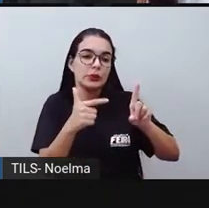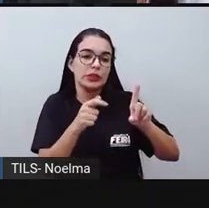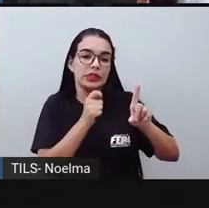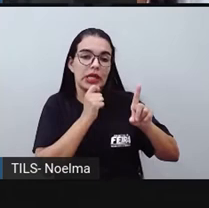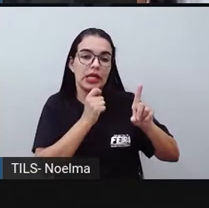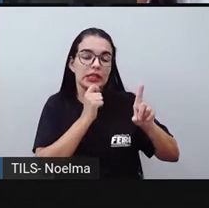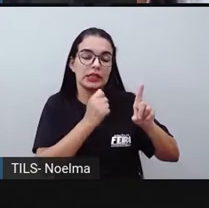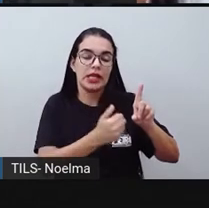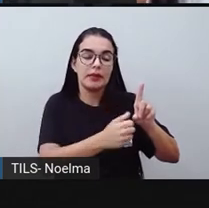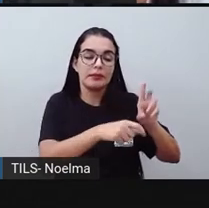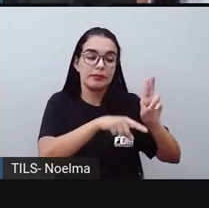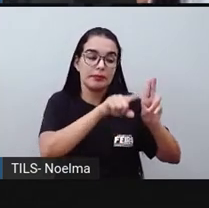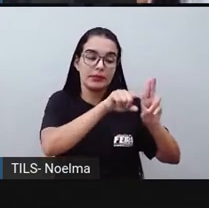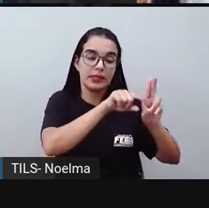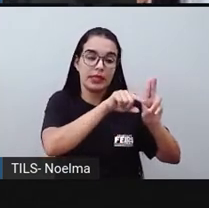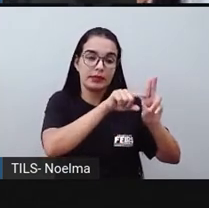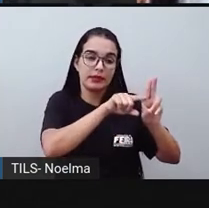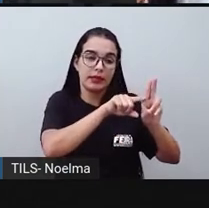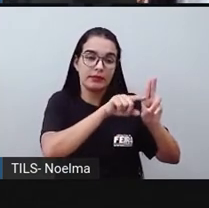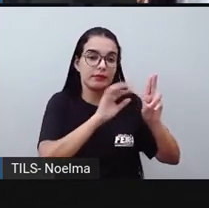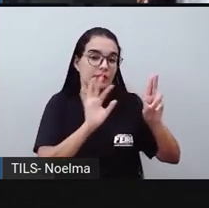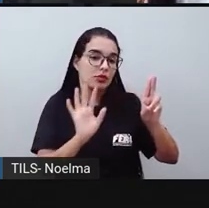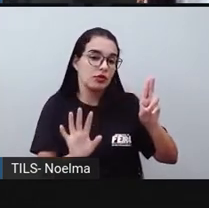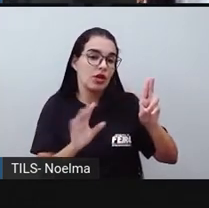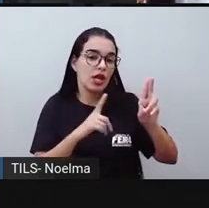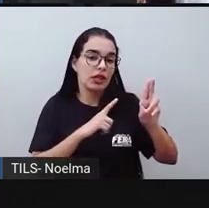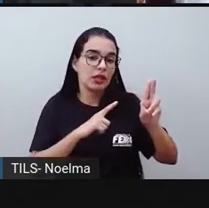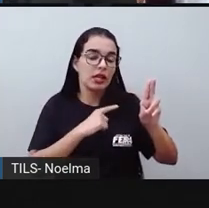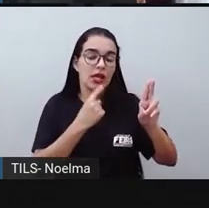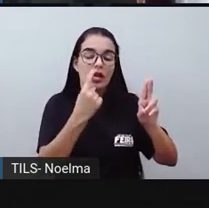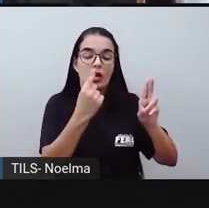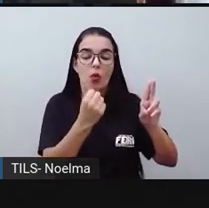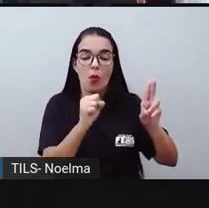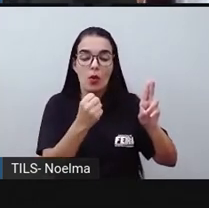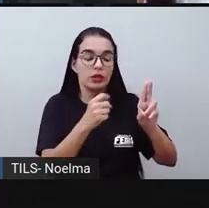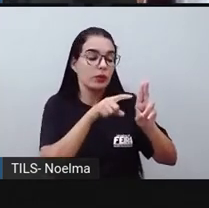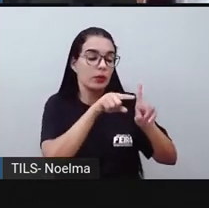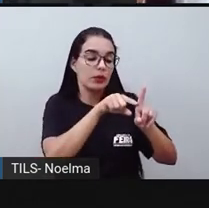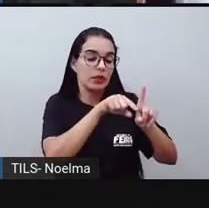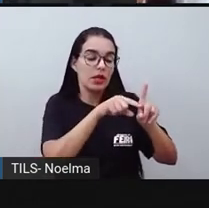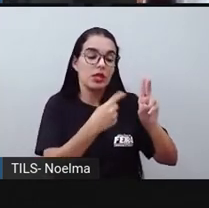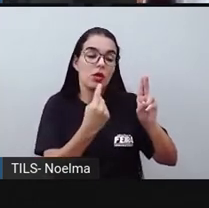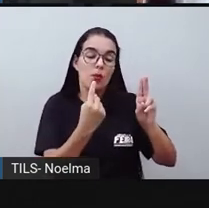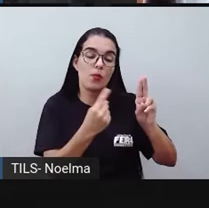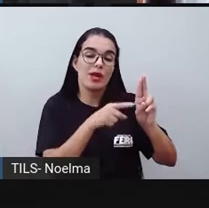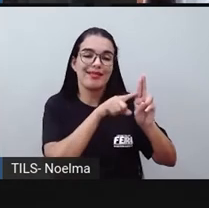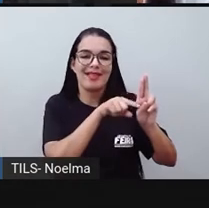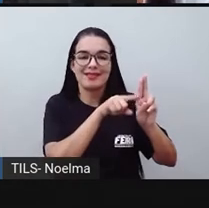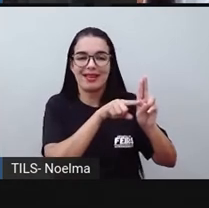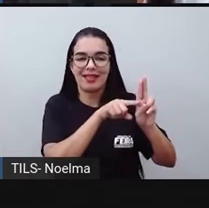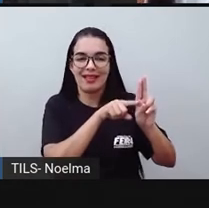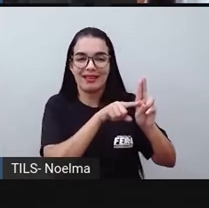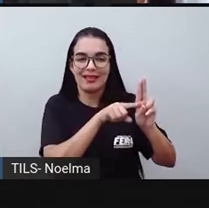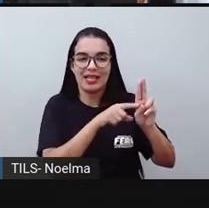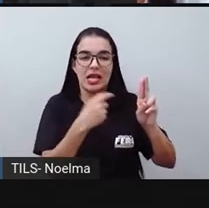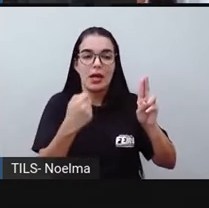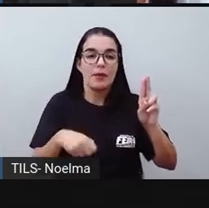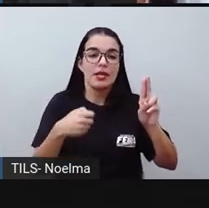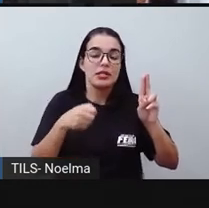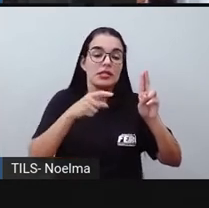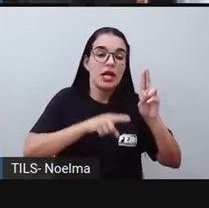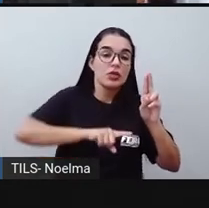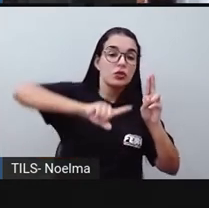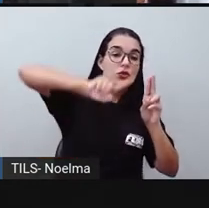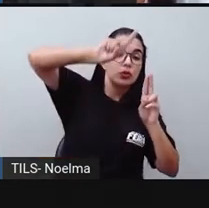número 18 já não é mais só unidade. Eu tenho aqui 8 unidades e uma dezena.